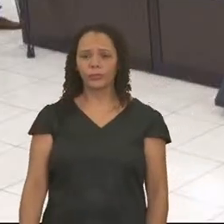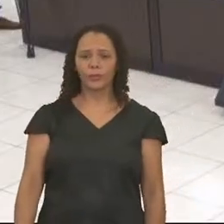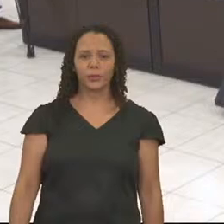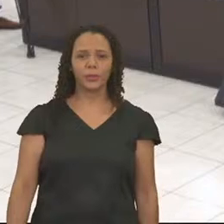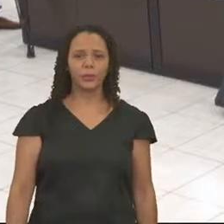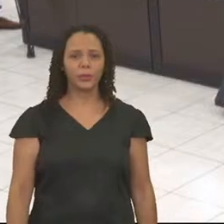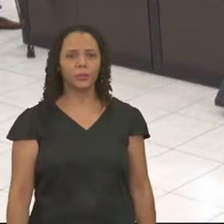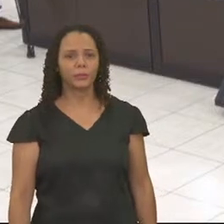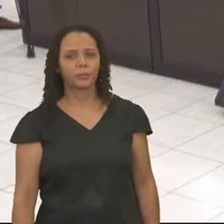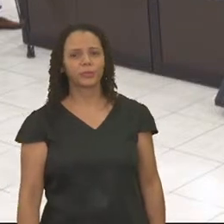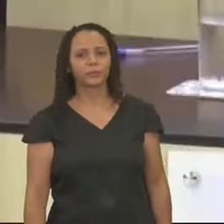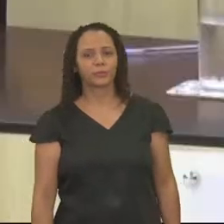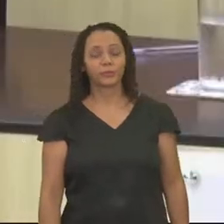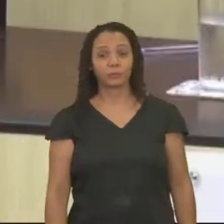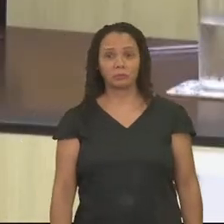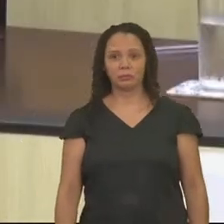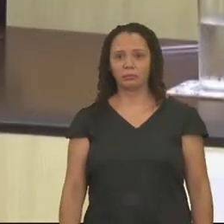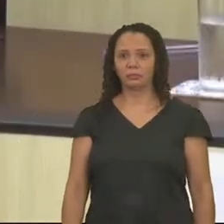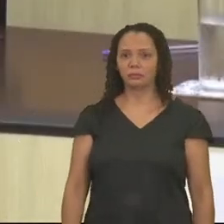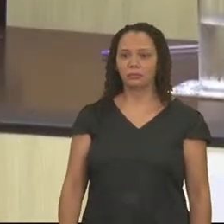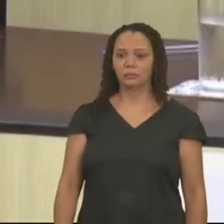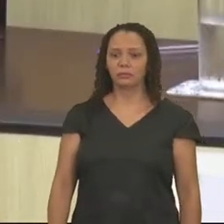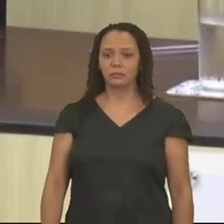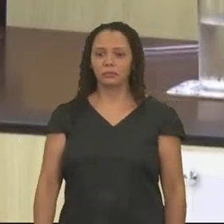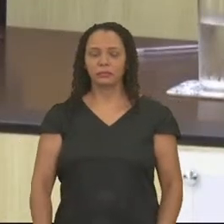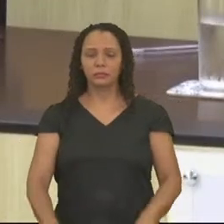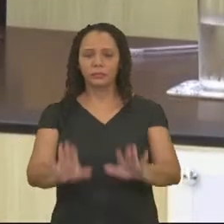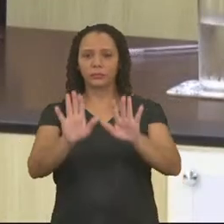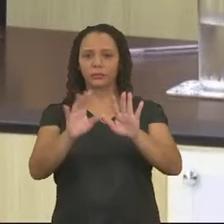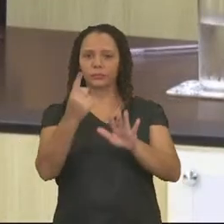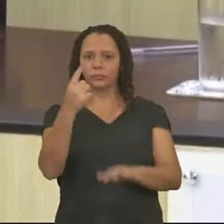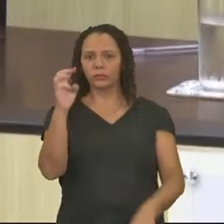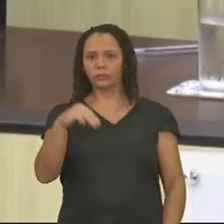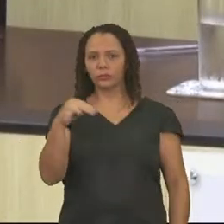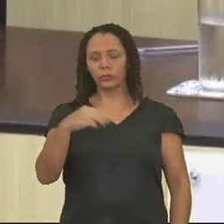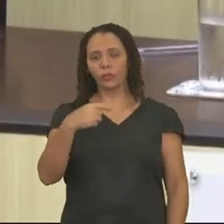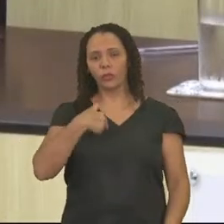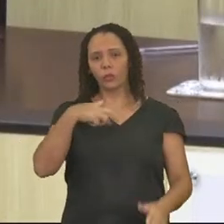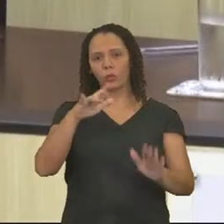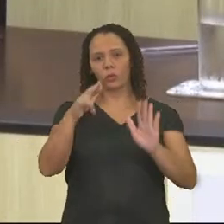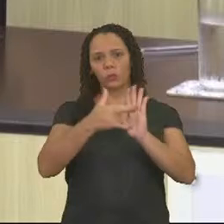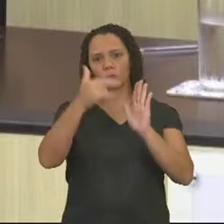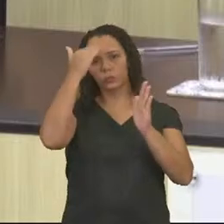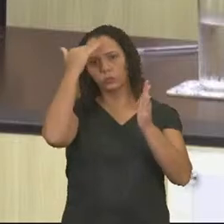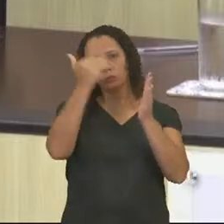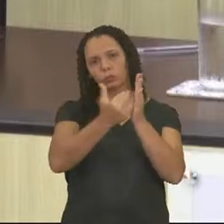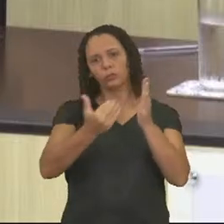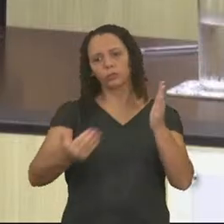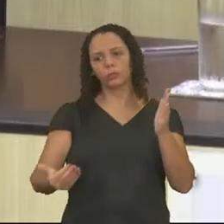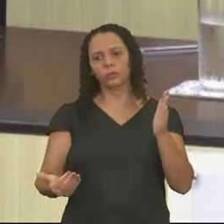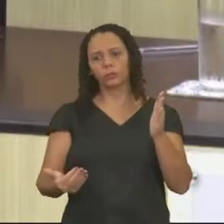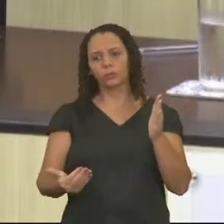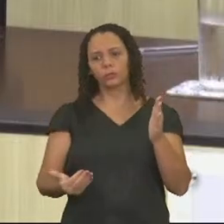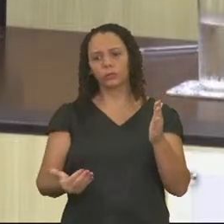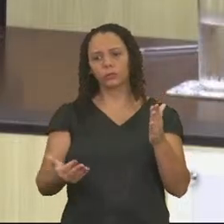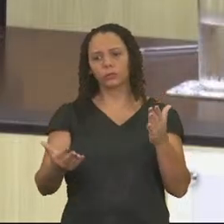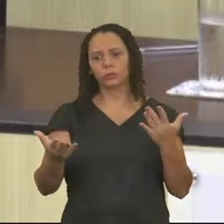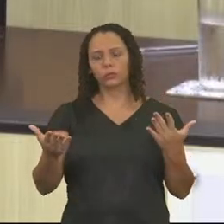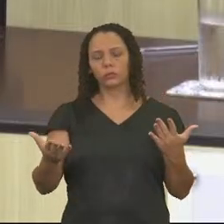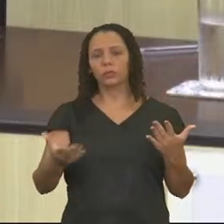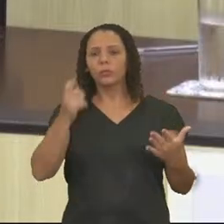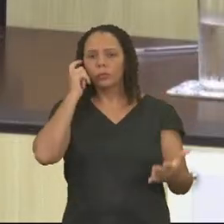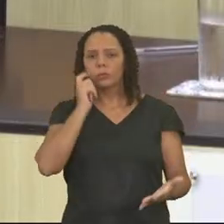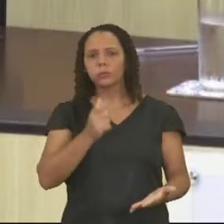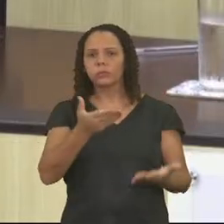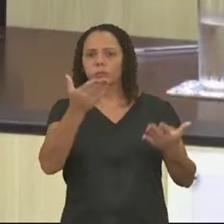pode. Só um minuto. Eu estou indo de acordo com o regimento interno. Gabriel,